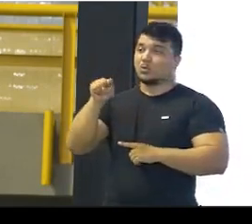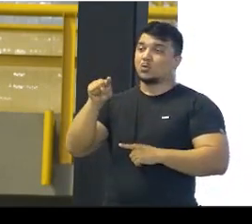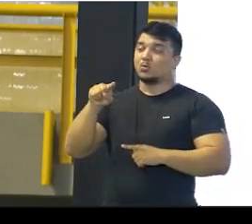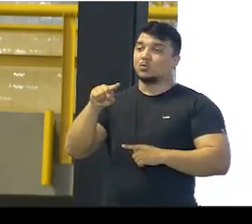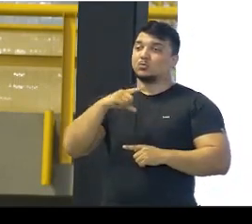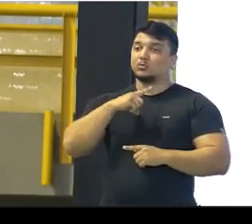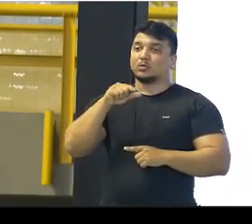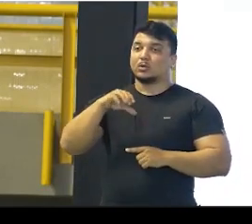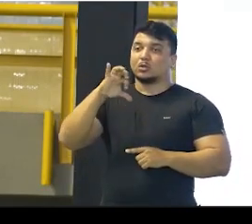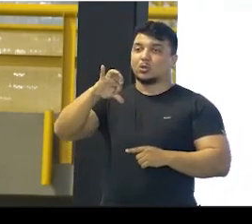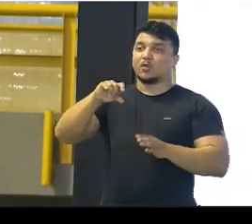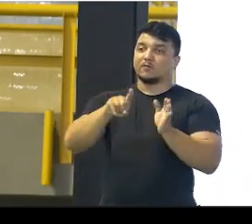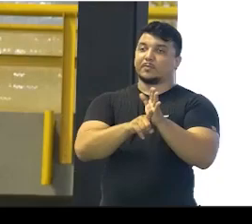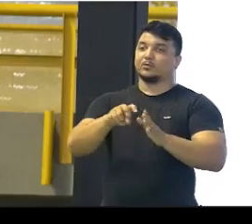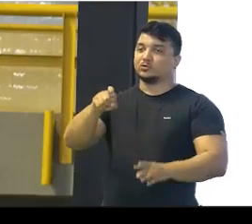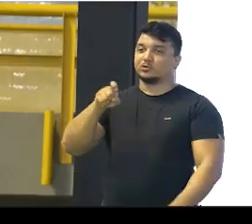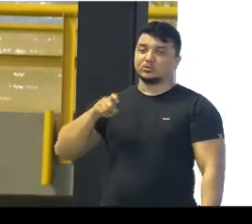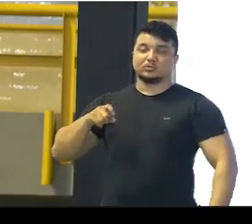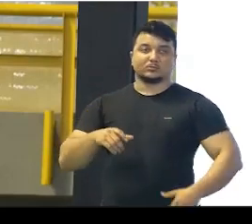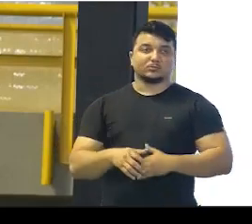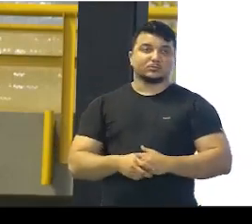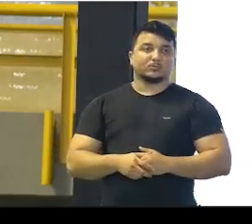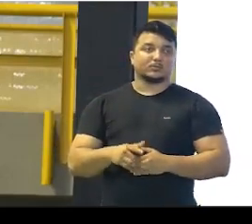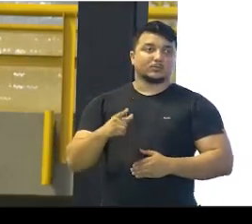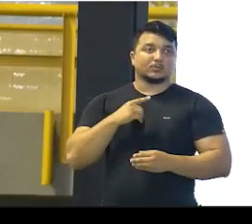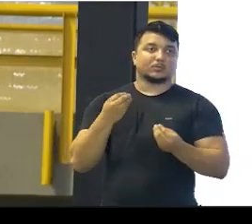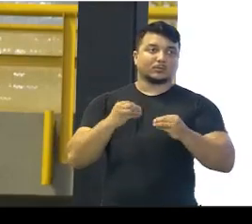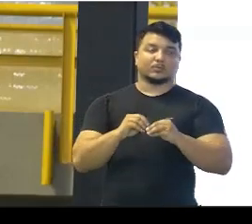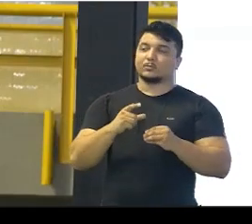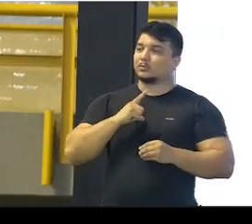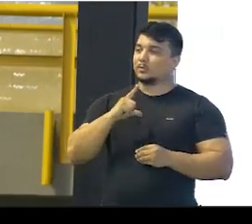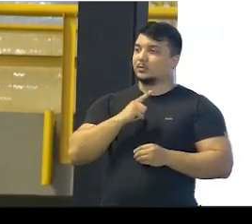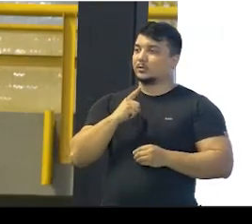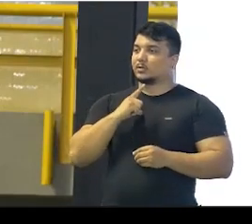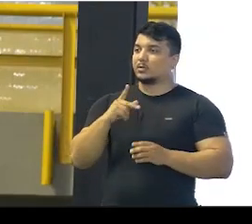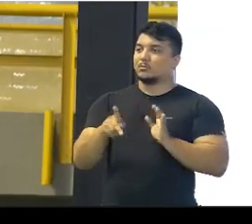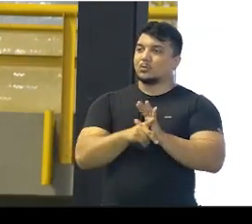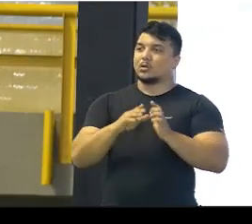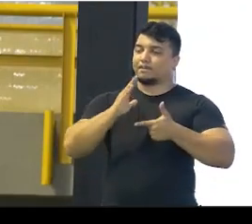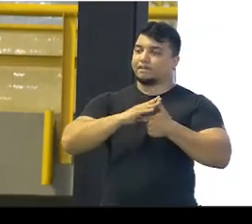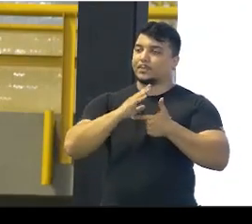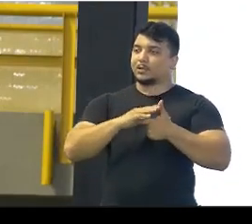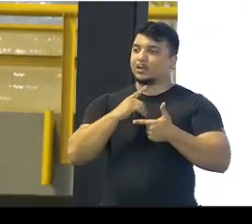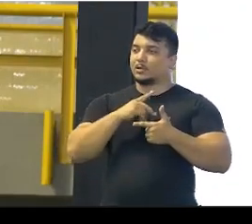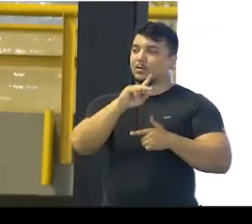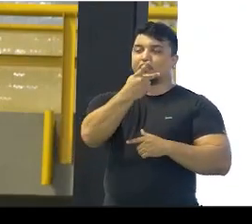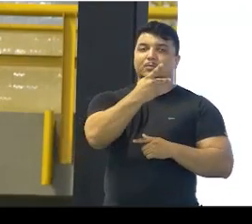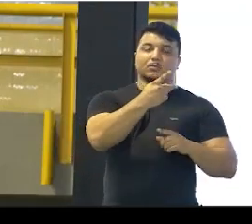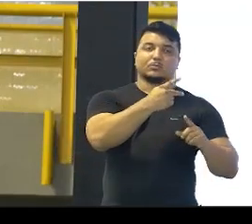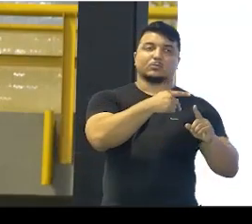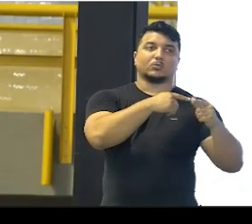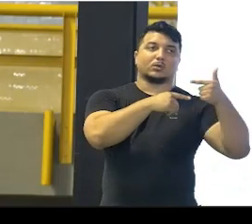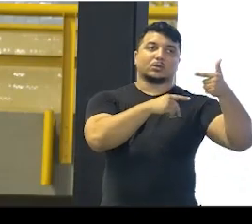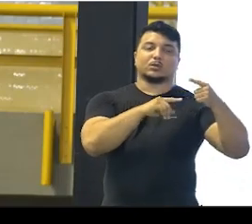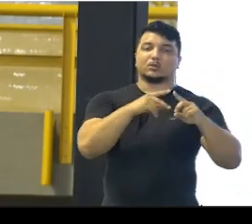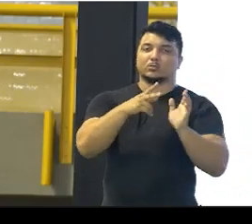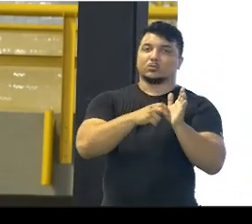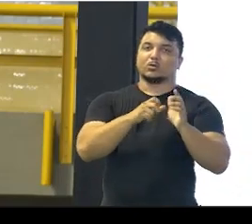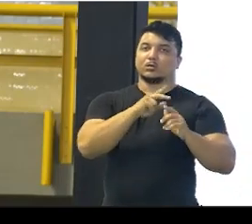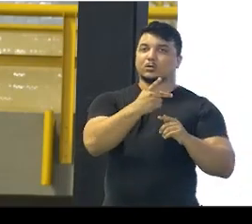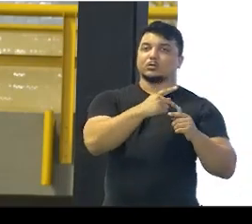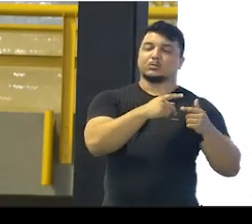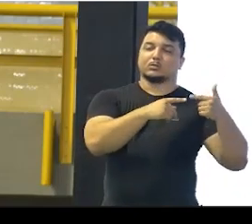hora que eu vejo esse 3, plim, eu já suspeito, deve ser o 345. Deve